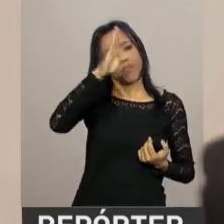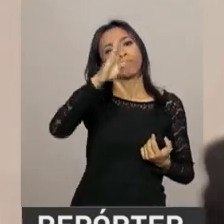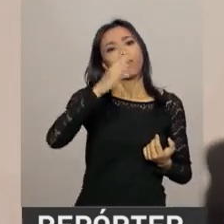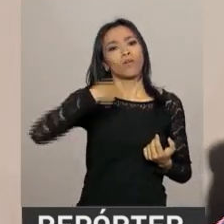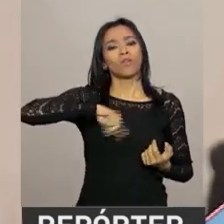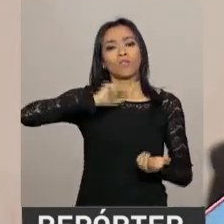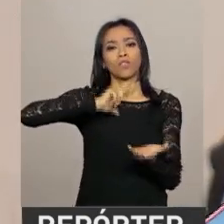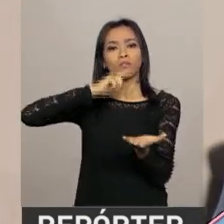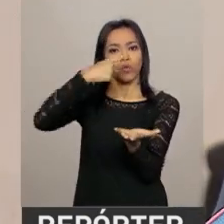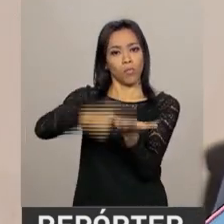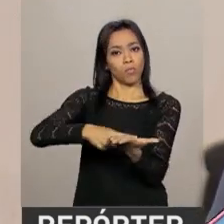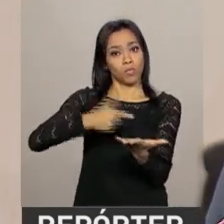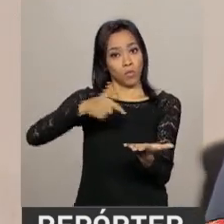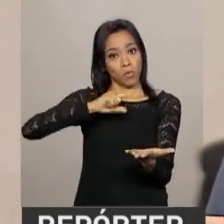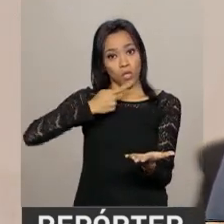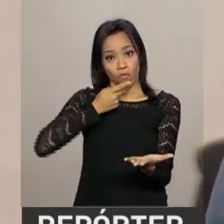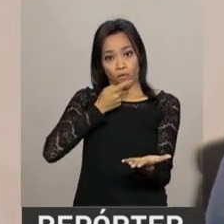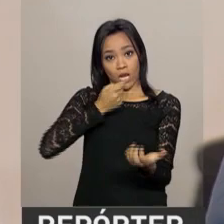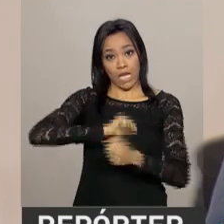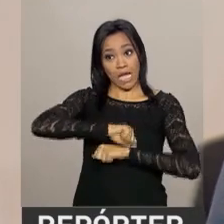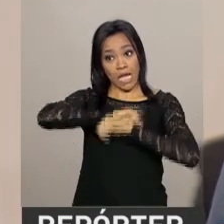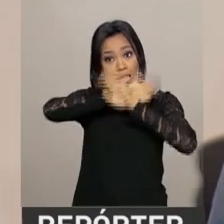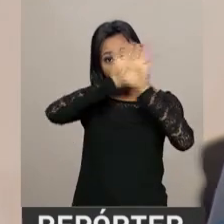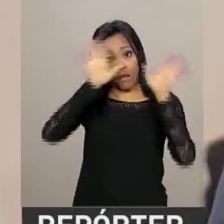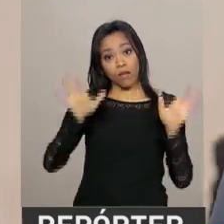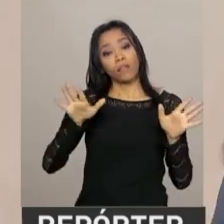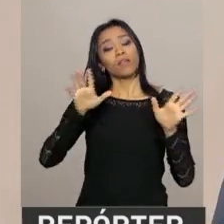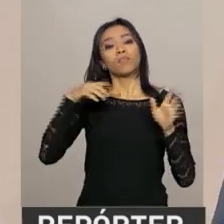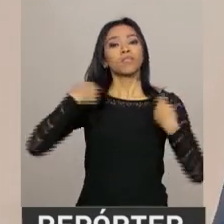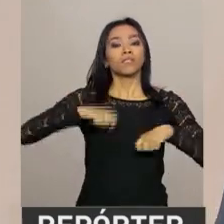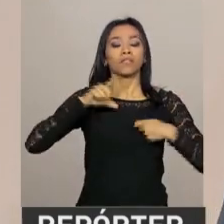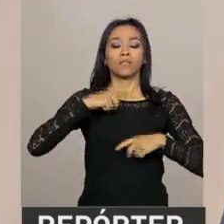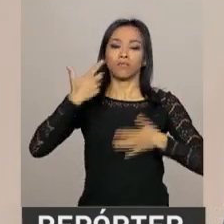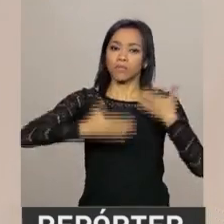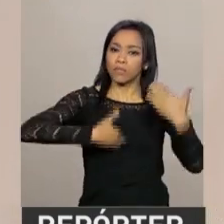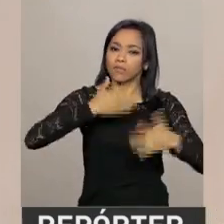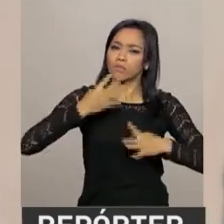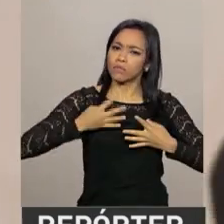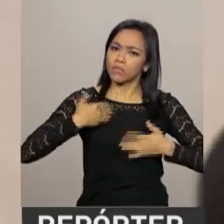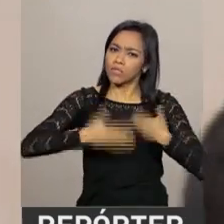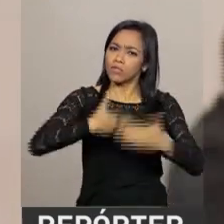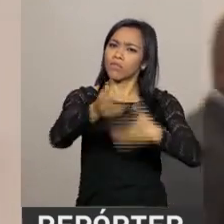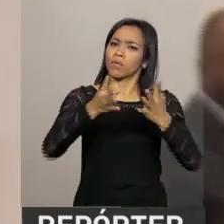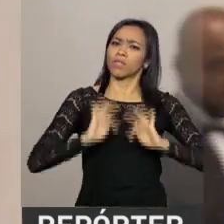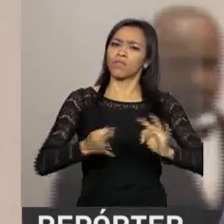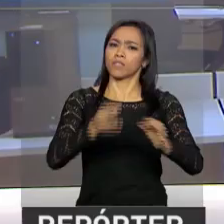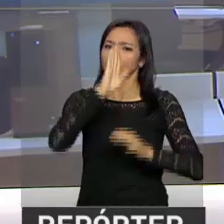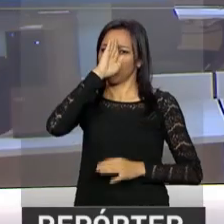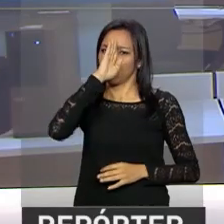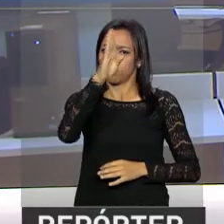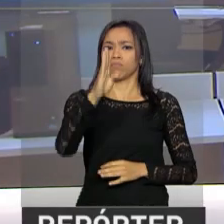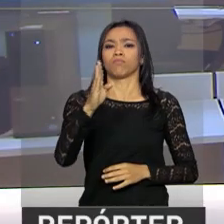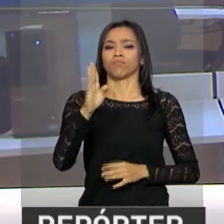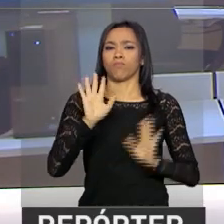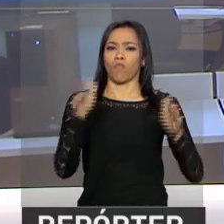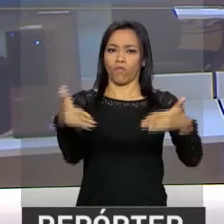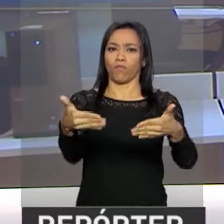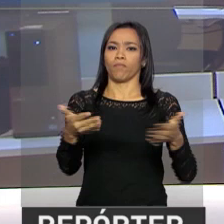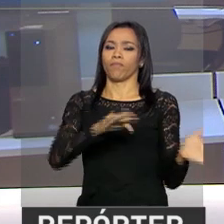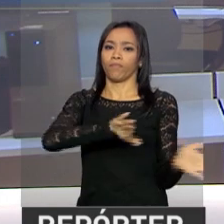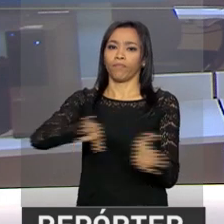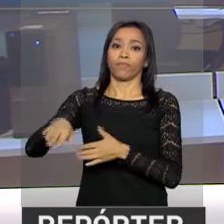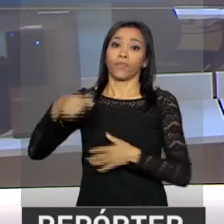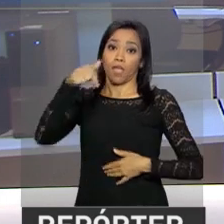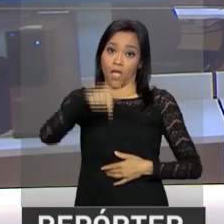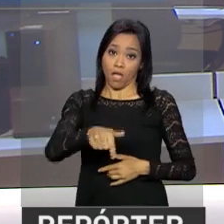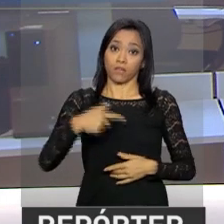compromisso, como eu deixei claro aqui, de ter o desenvolvimento da base industrial de defesa como prioridade. Esta edição